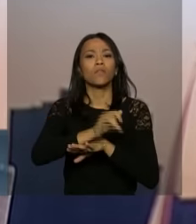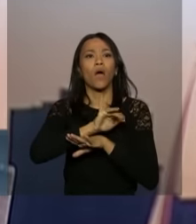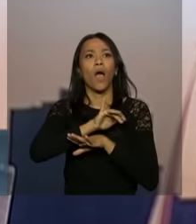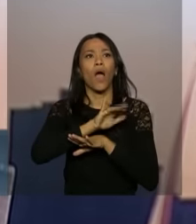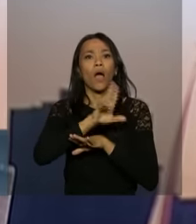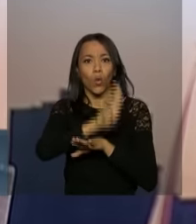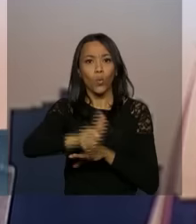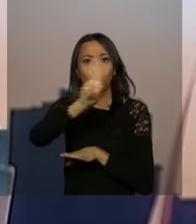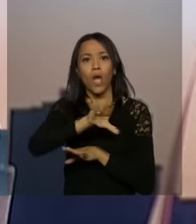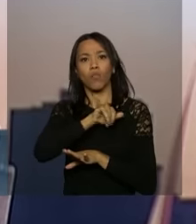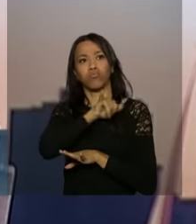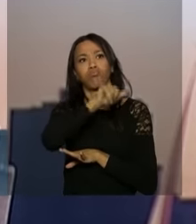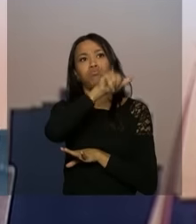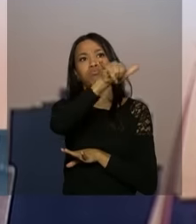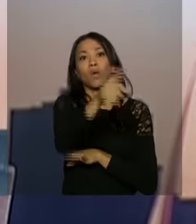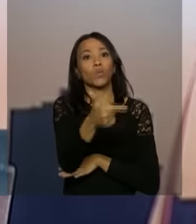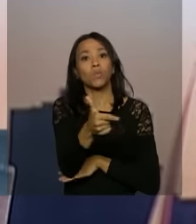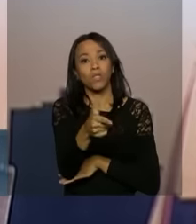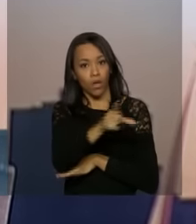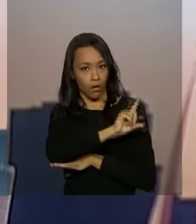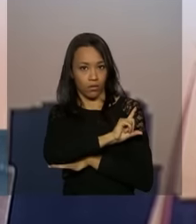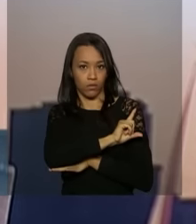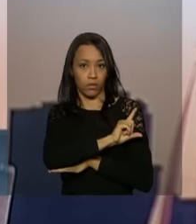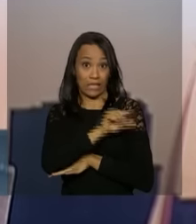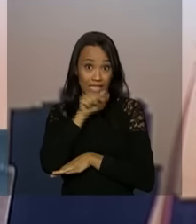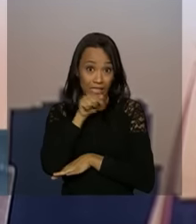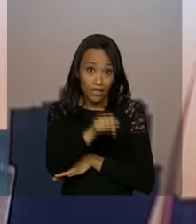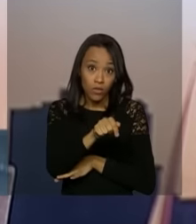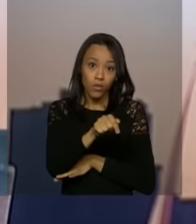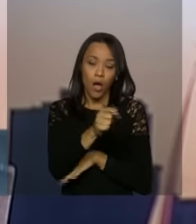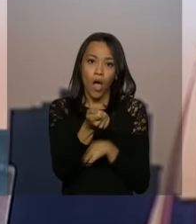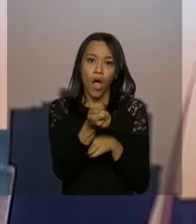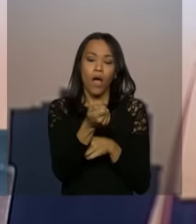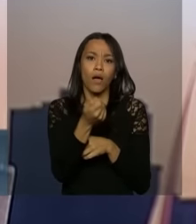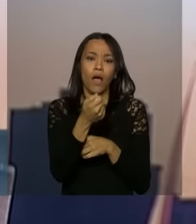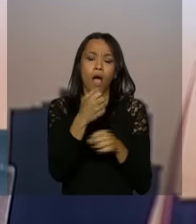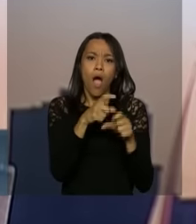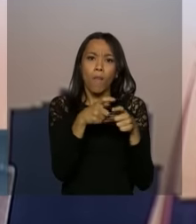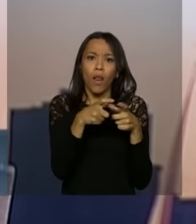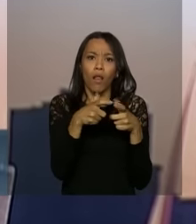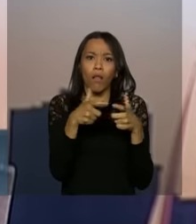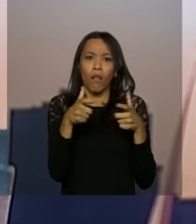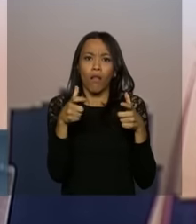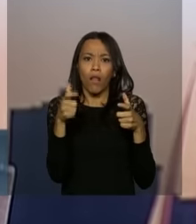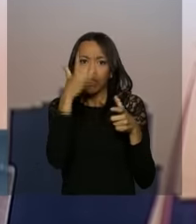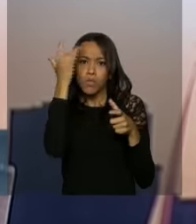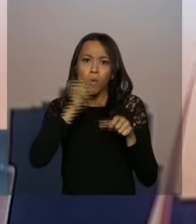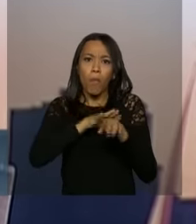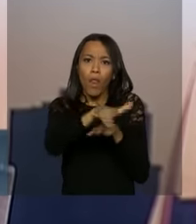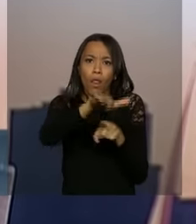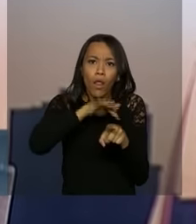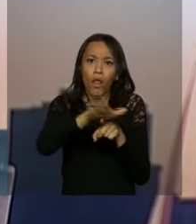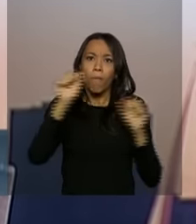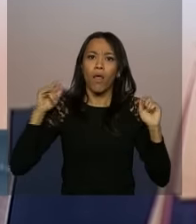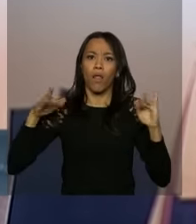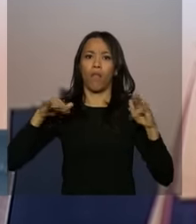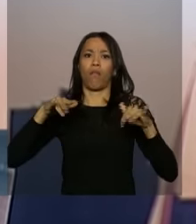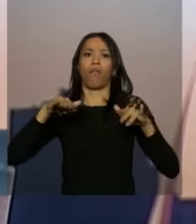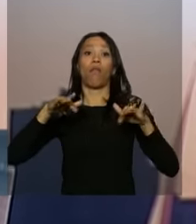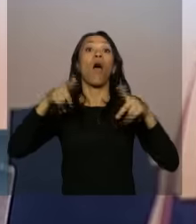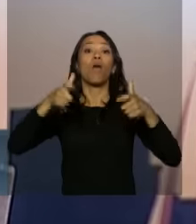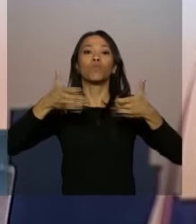ter. Isso, inclusive, elevou de tal forma a demanda dos aeroportos